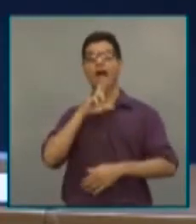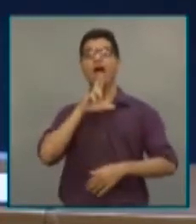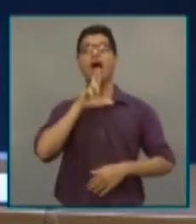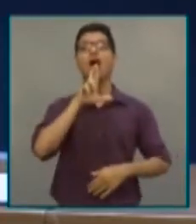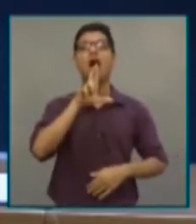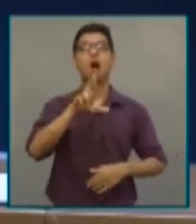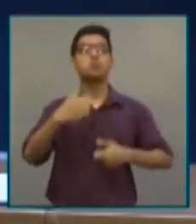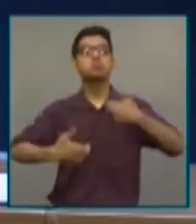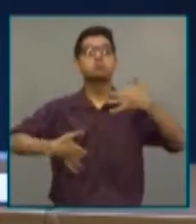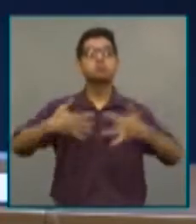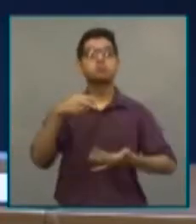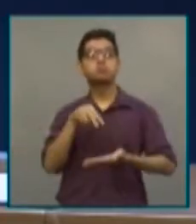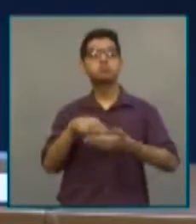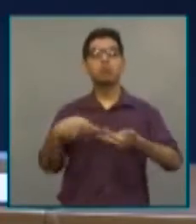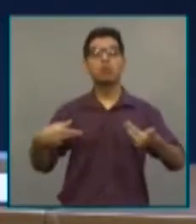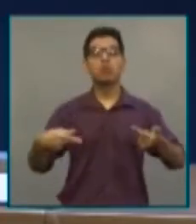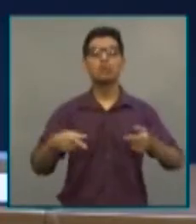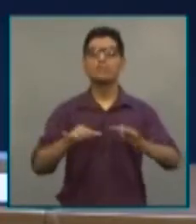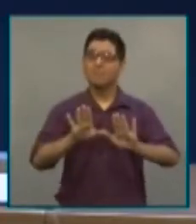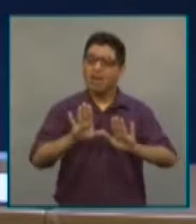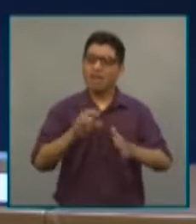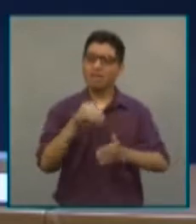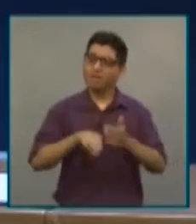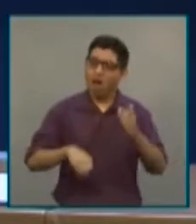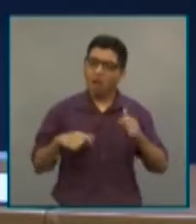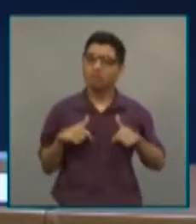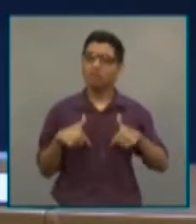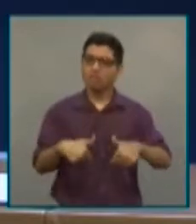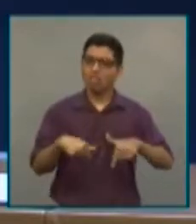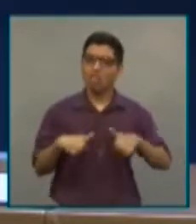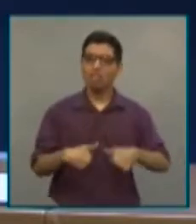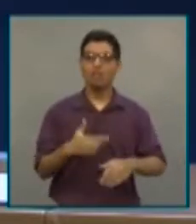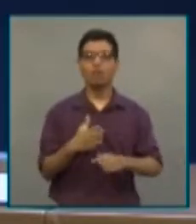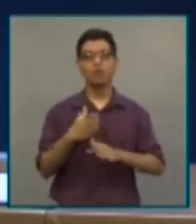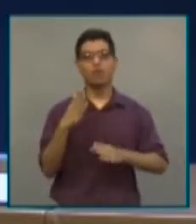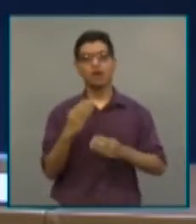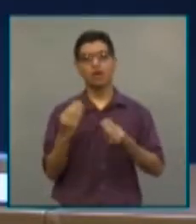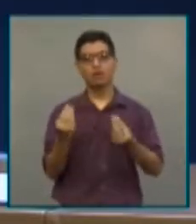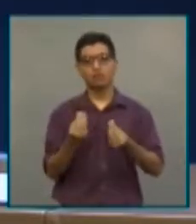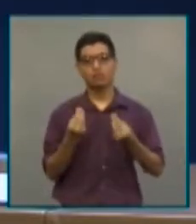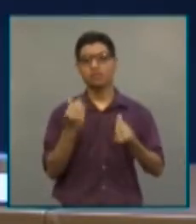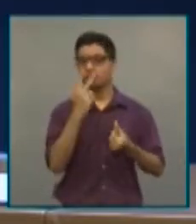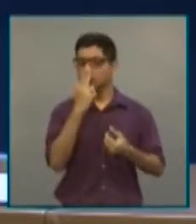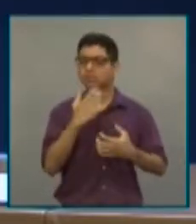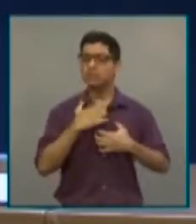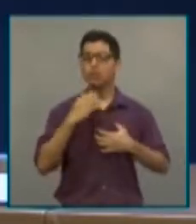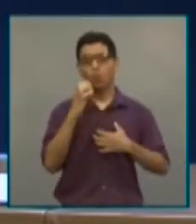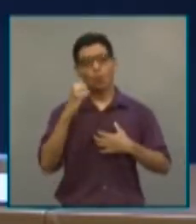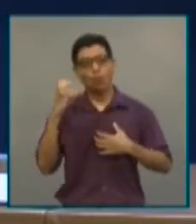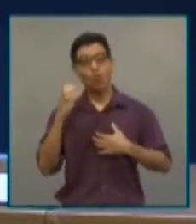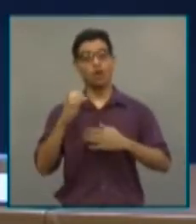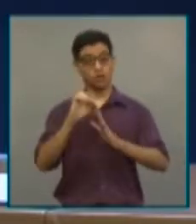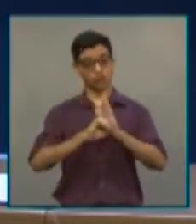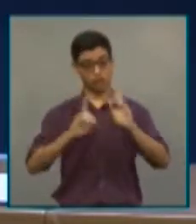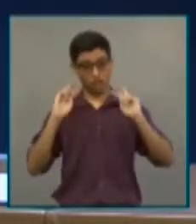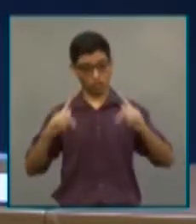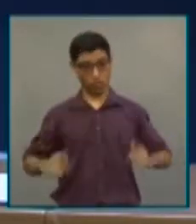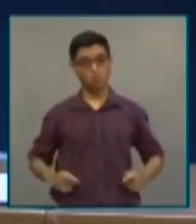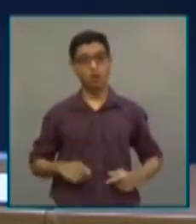Comissão de Direitos Humanos, o papel histórico da Comissão de Direitos Humanos. É necessário ainda mais um